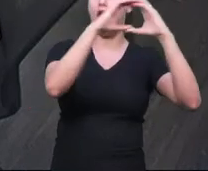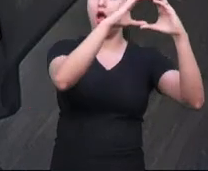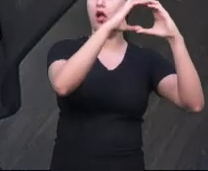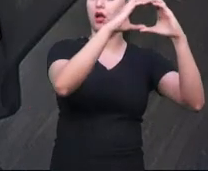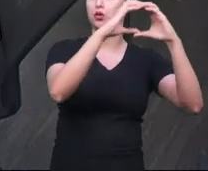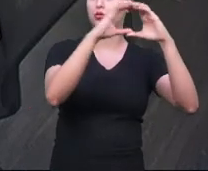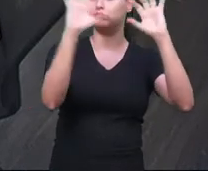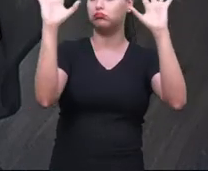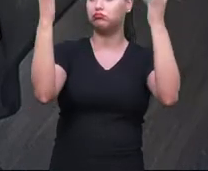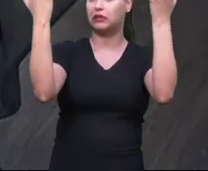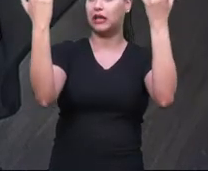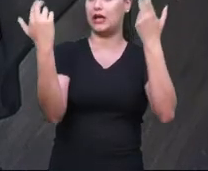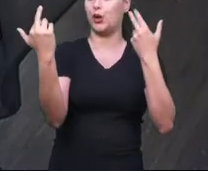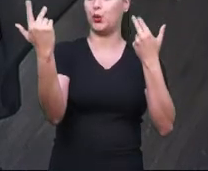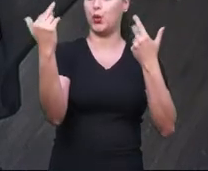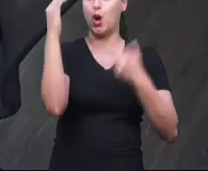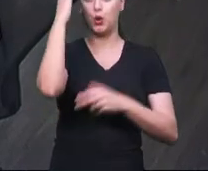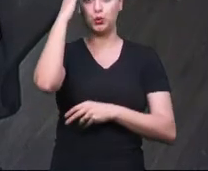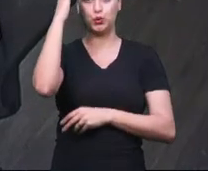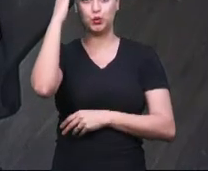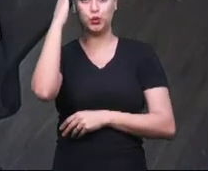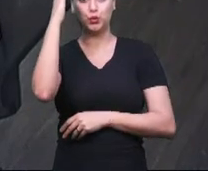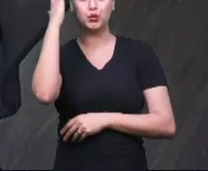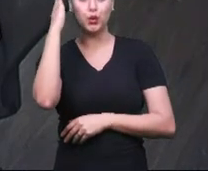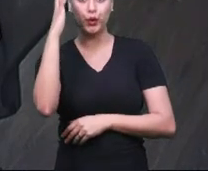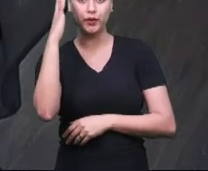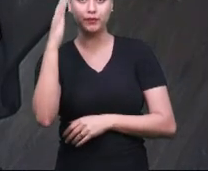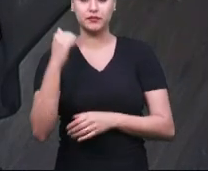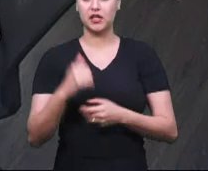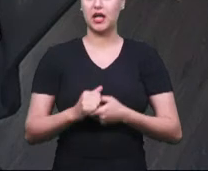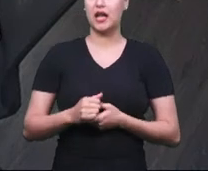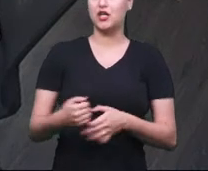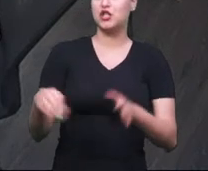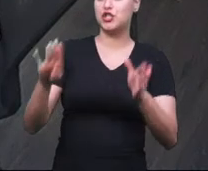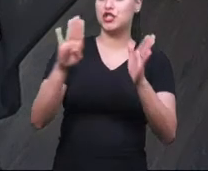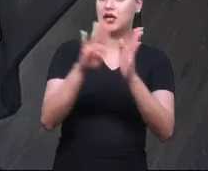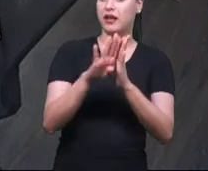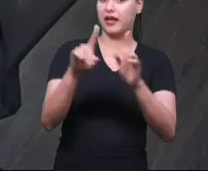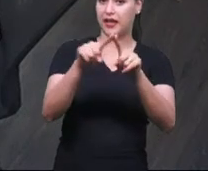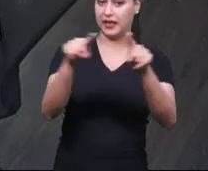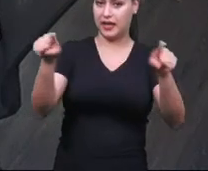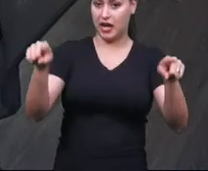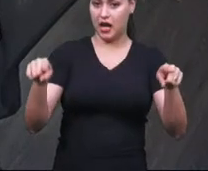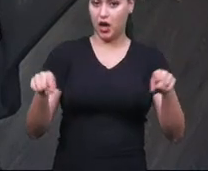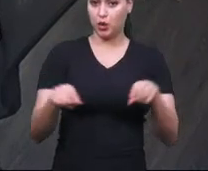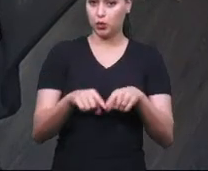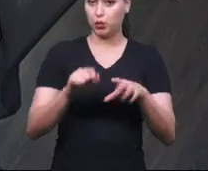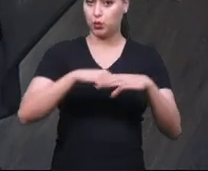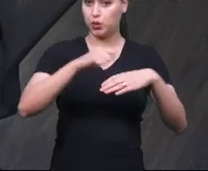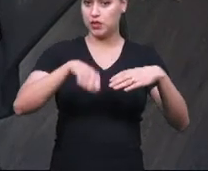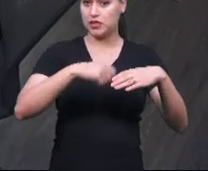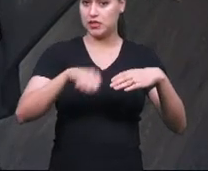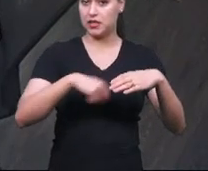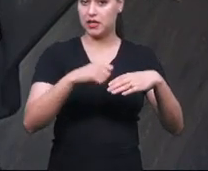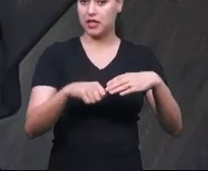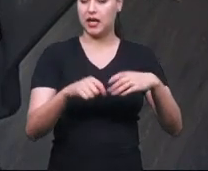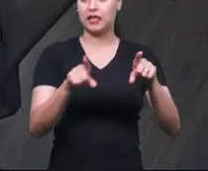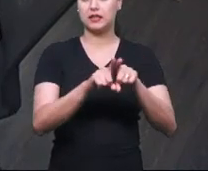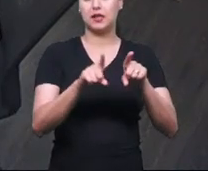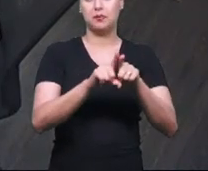Olha só. Fui caminhando, entrei na cozinha, entrei na sala e entrei no quarto onde eu falei com a